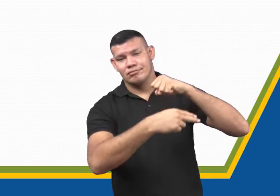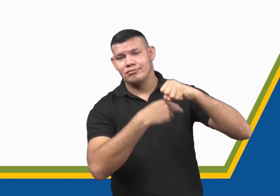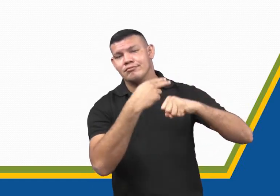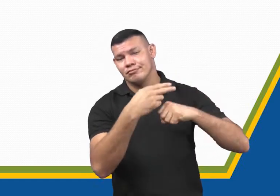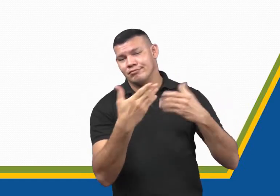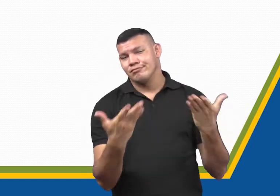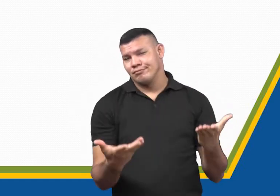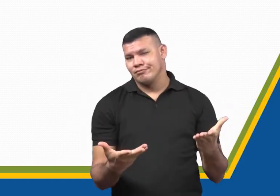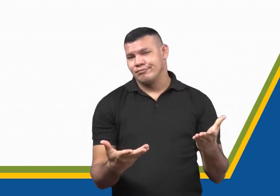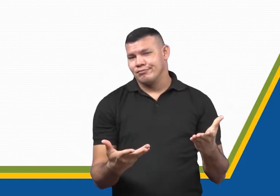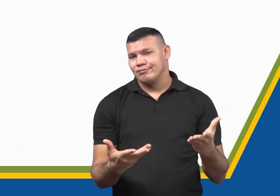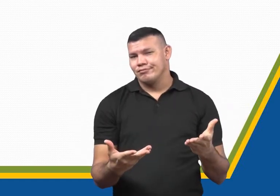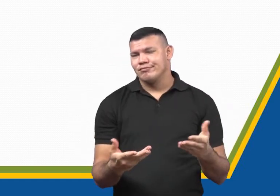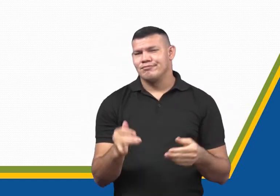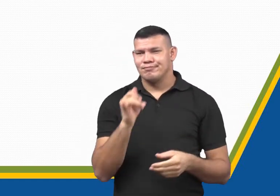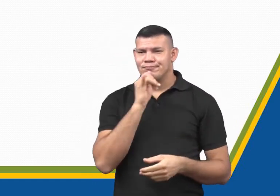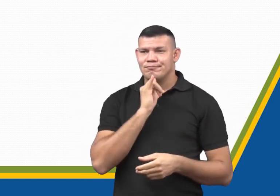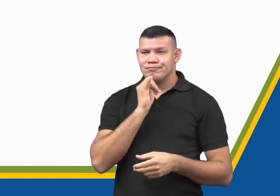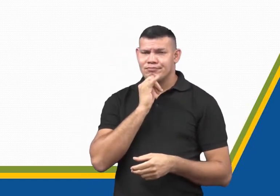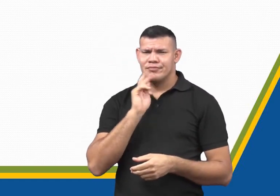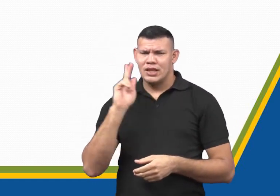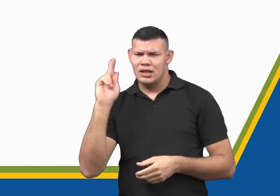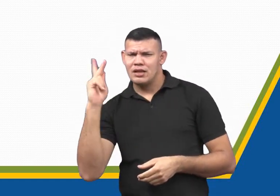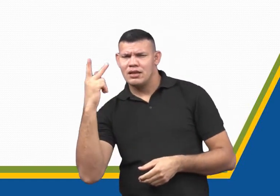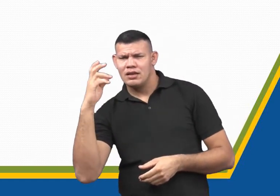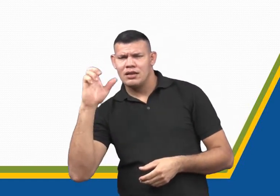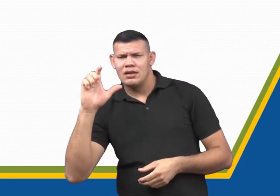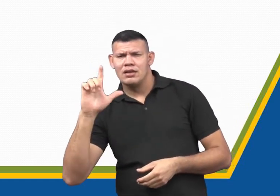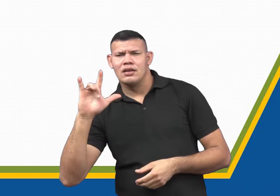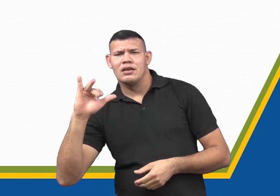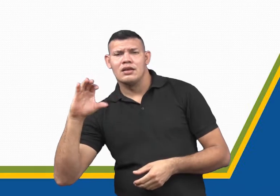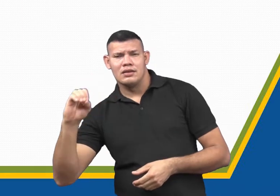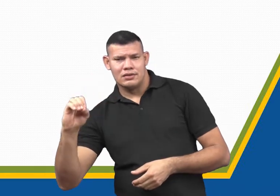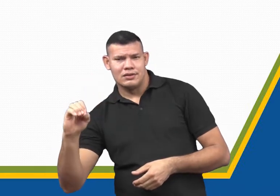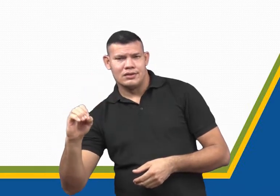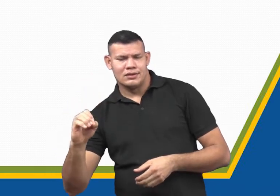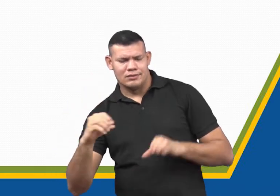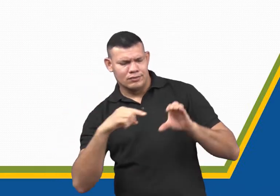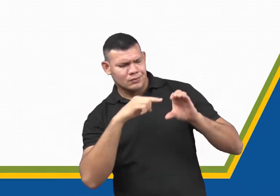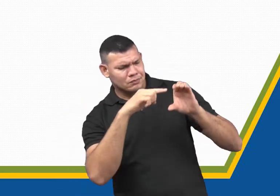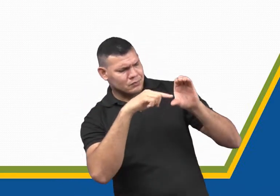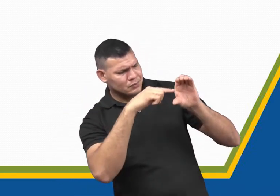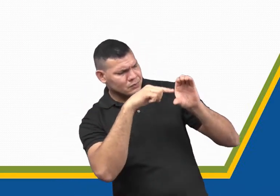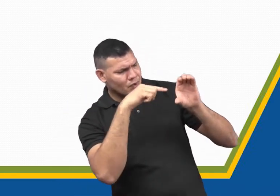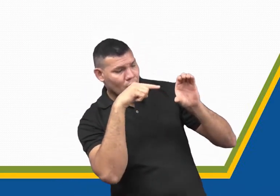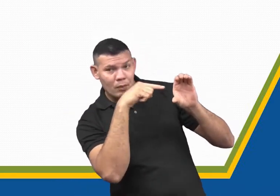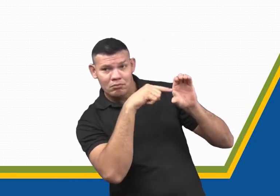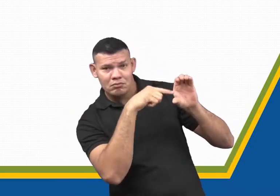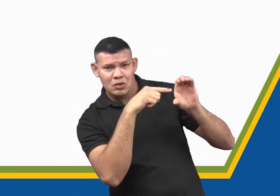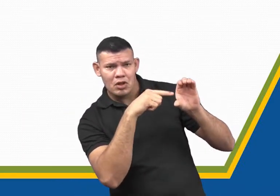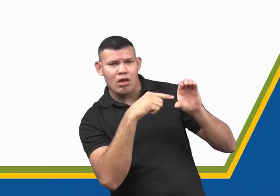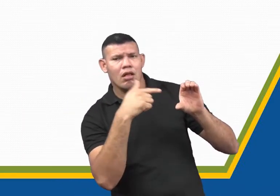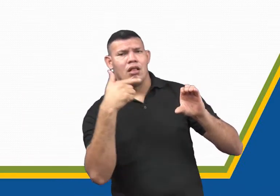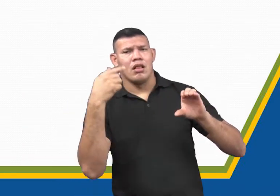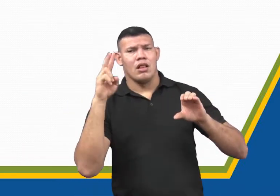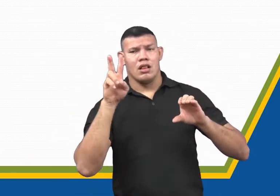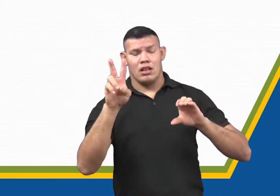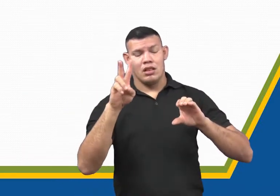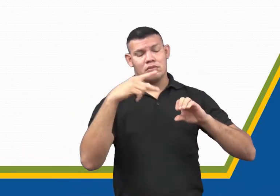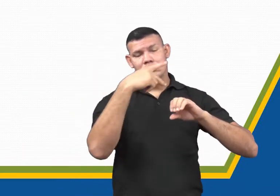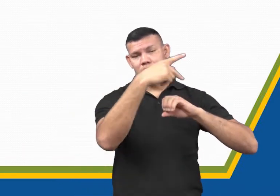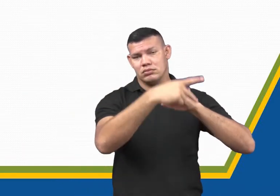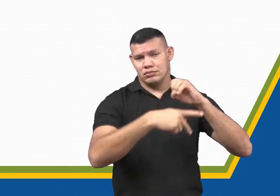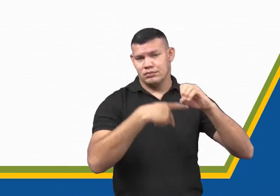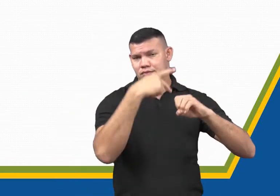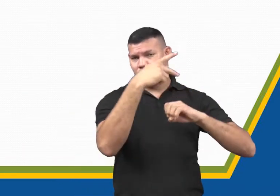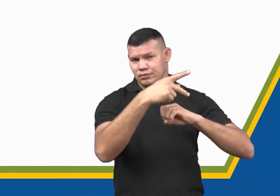nêutrons. Pegando o mesmo exemplo do hélio, a gente observa que no núcleo a gente tem a presença de dois prótons e de dois